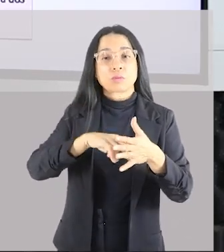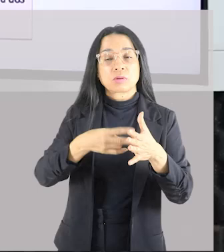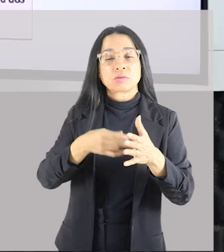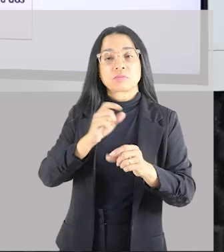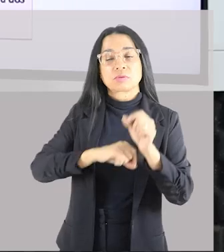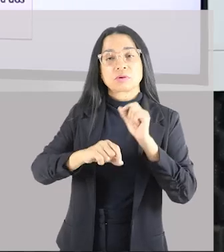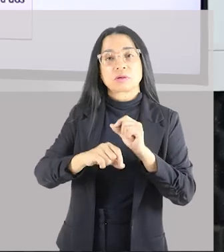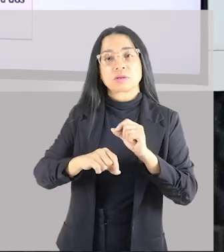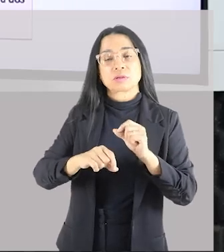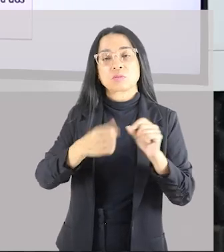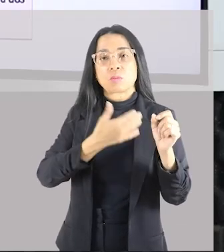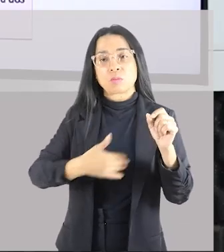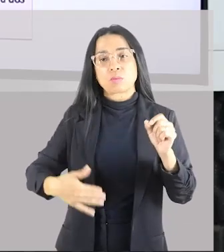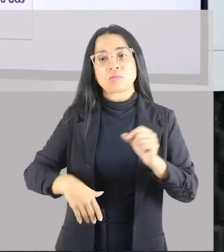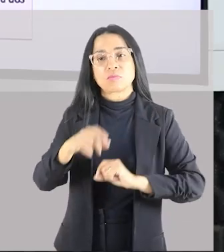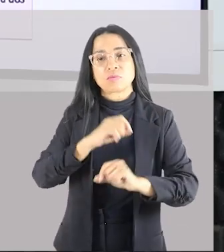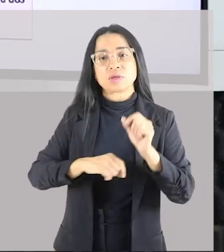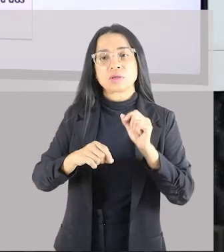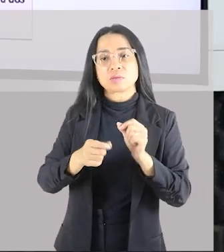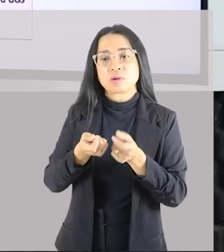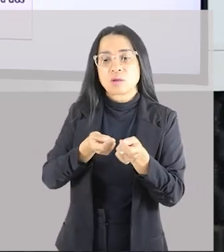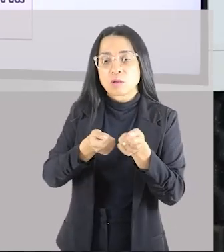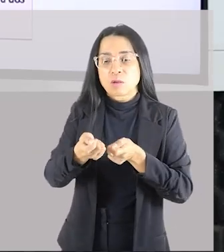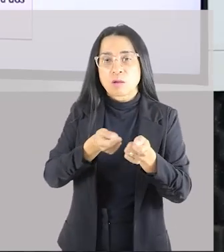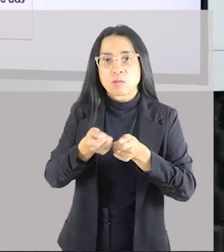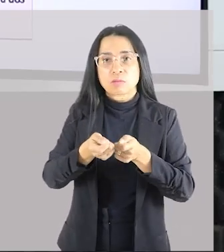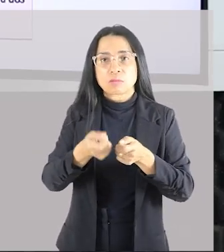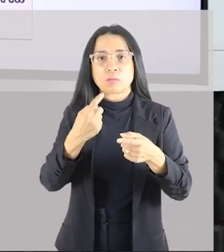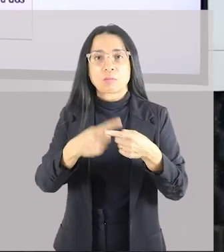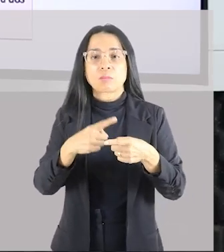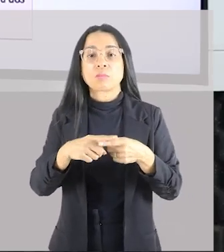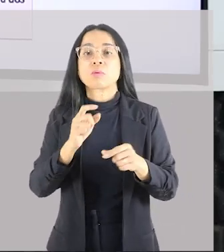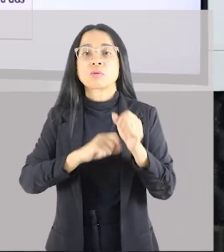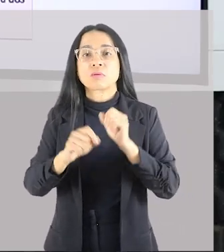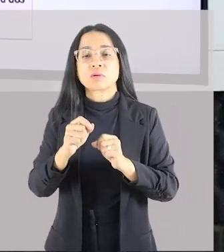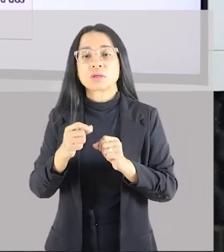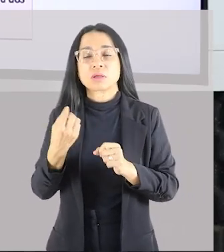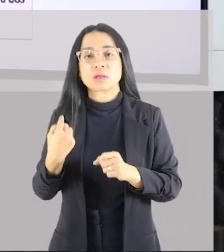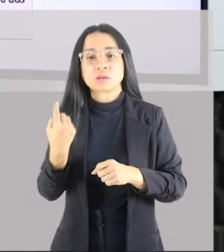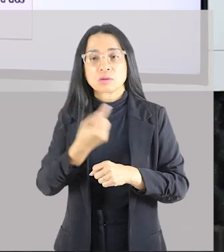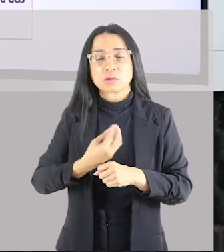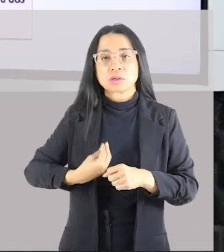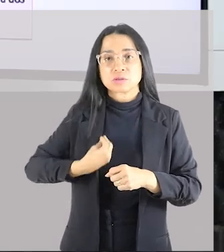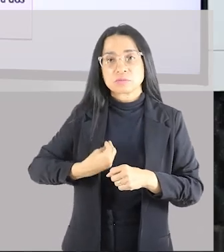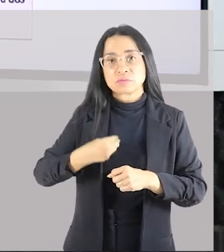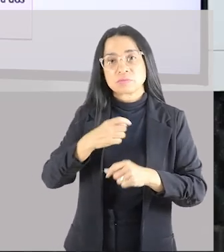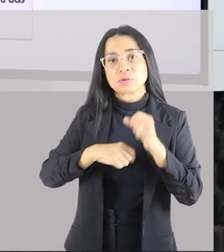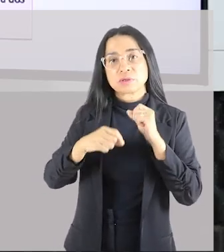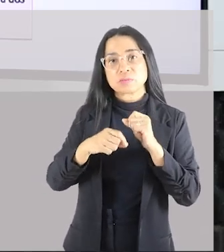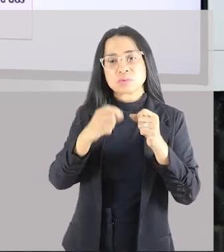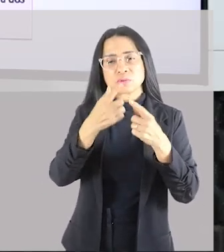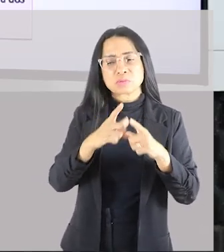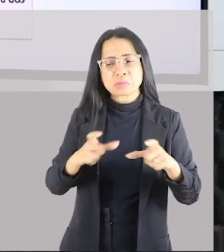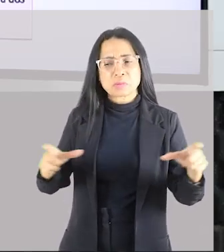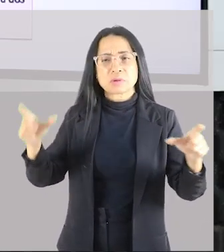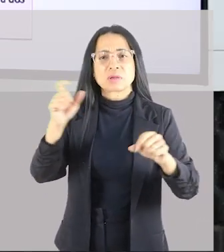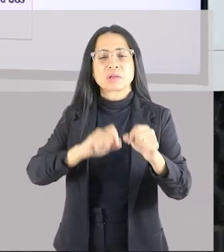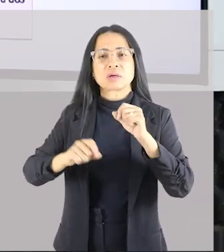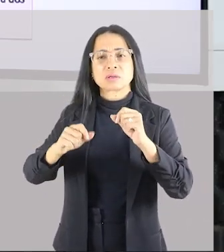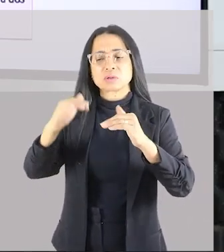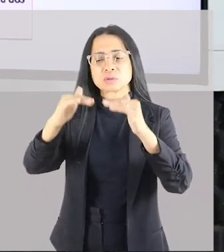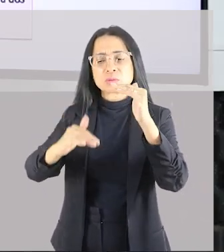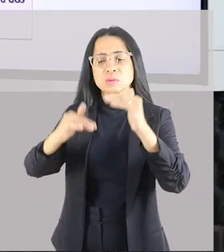esse Estado é um Estado de regulação, até porque nós vivemos num país de grandes e acentuadas